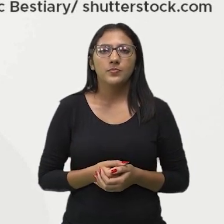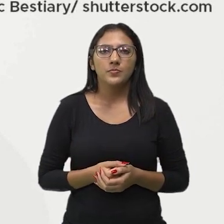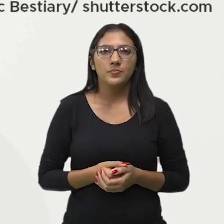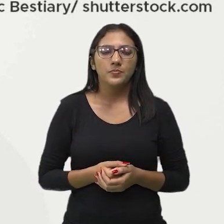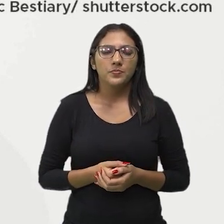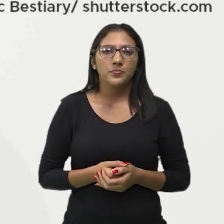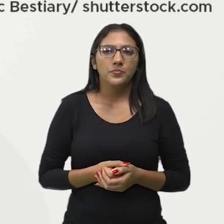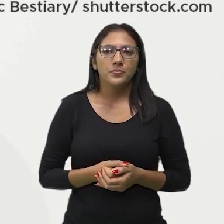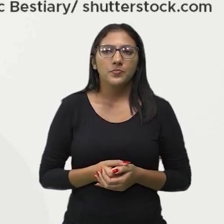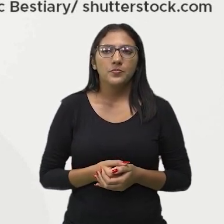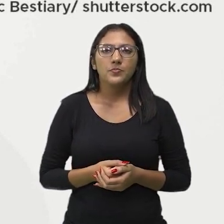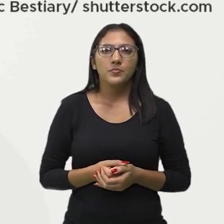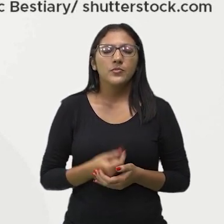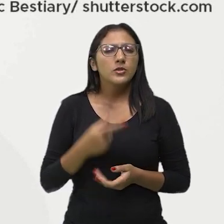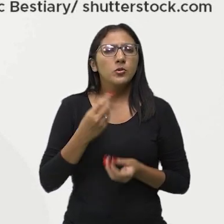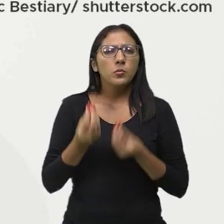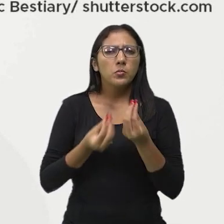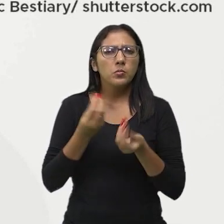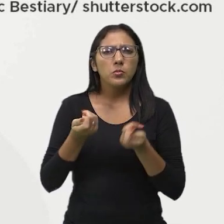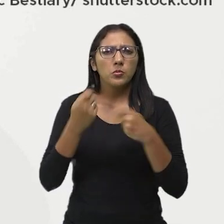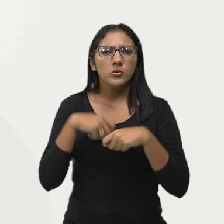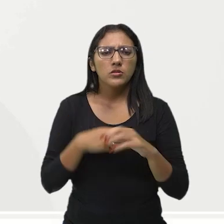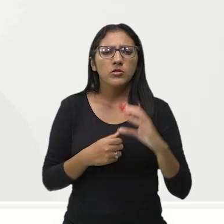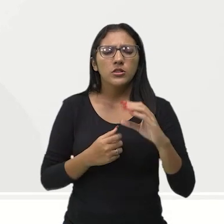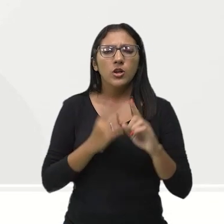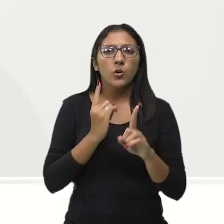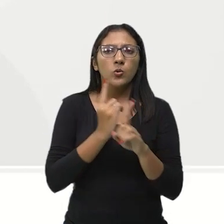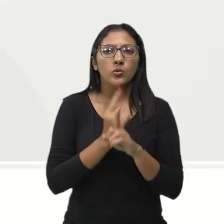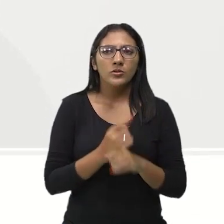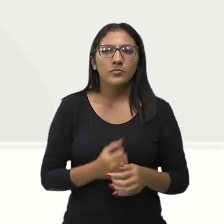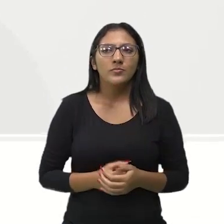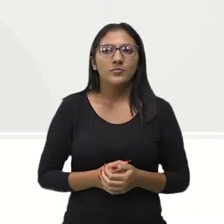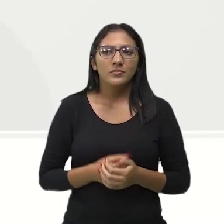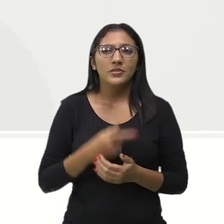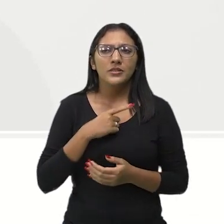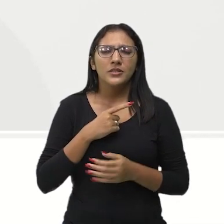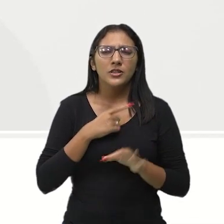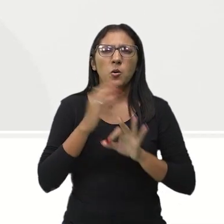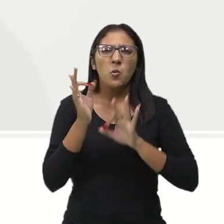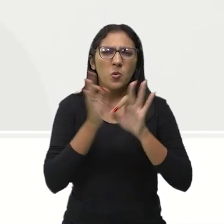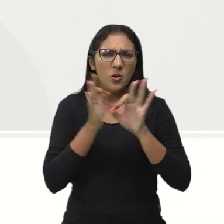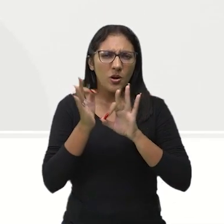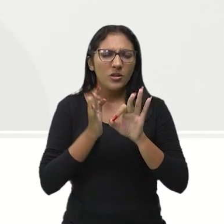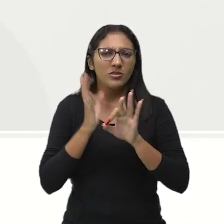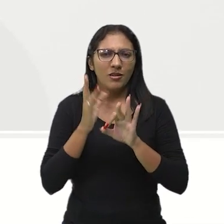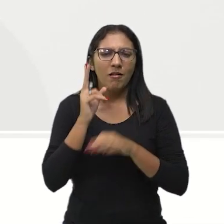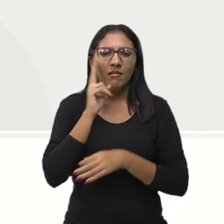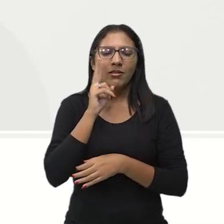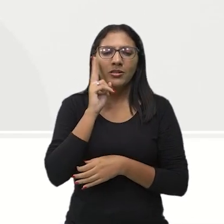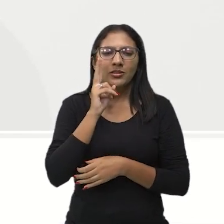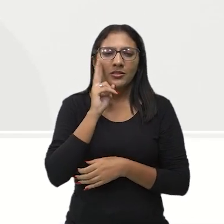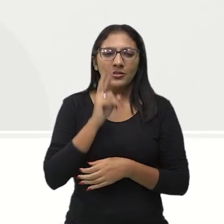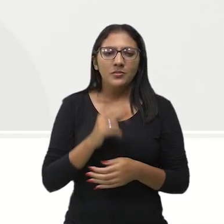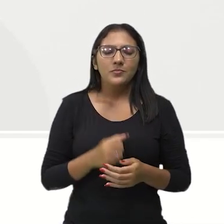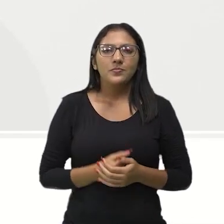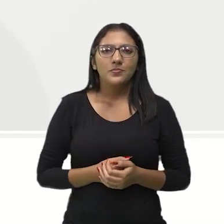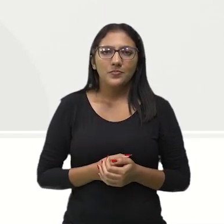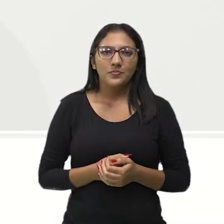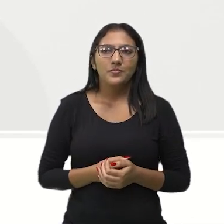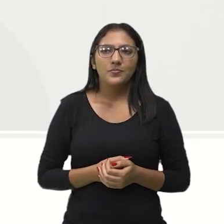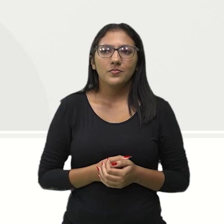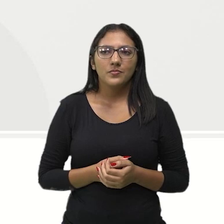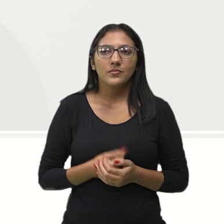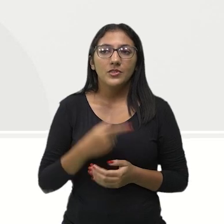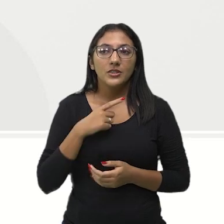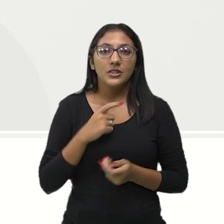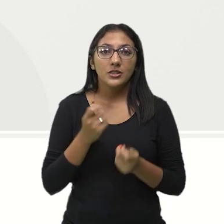Para calcular o comprimento da circunferência, o professor já até colocou a fórmula aqui, né? A fórmula mágica que nos dá a resposta do